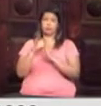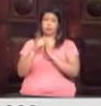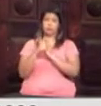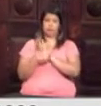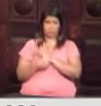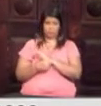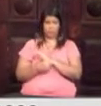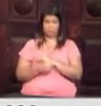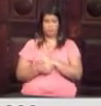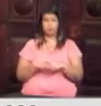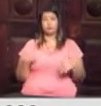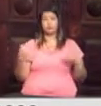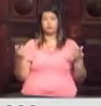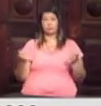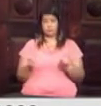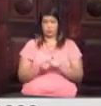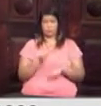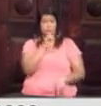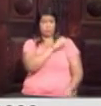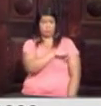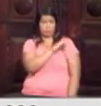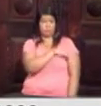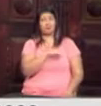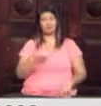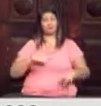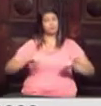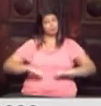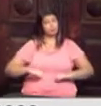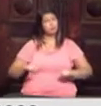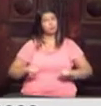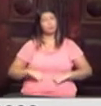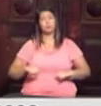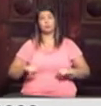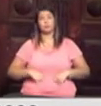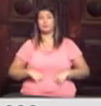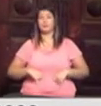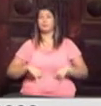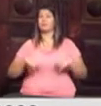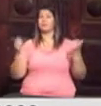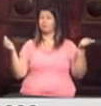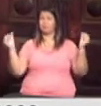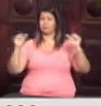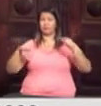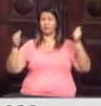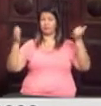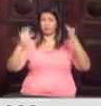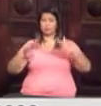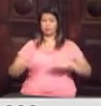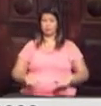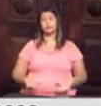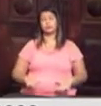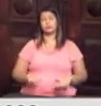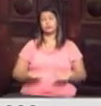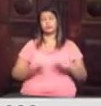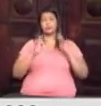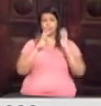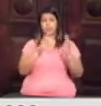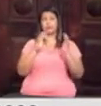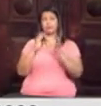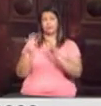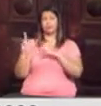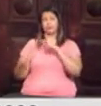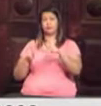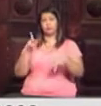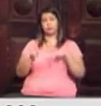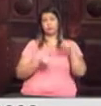meses. O Rio de Janeiro vem sofrendo uma destruição da capacidade de atendimento à